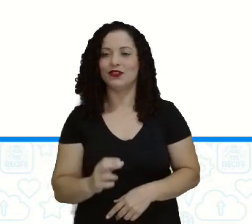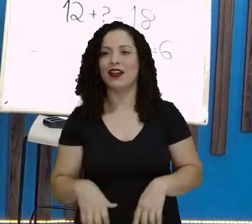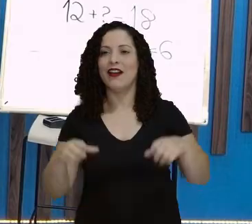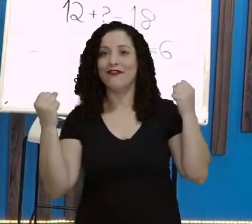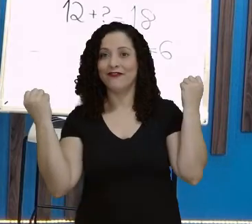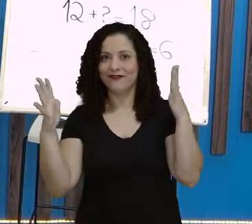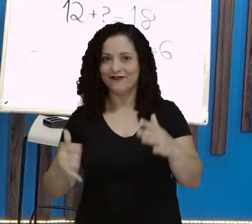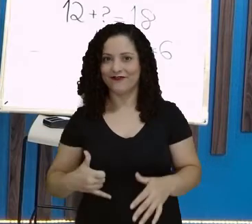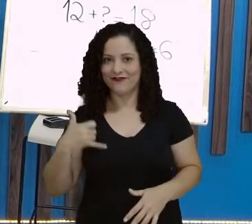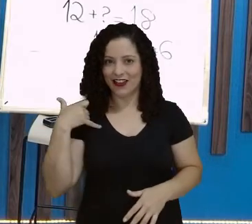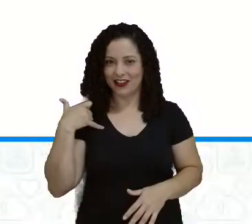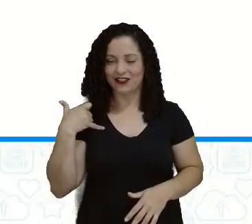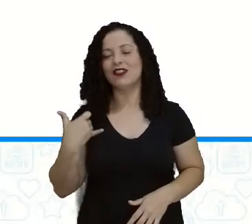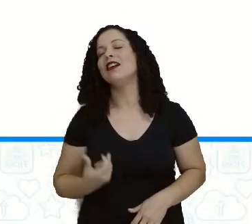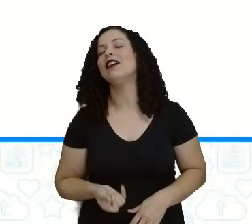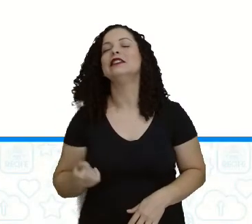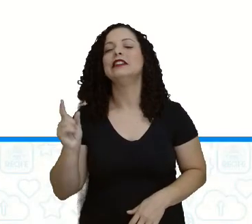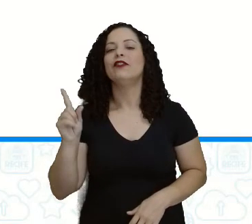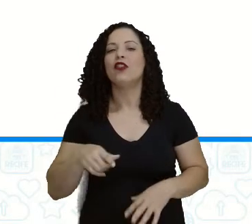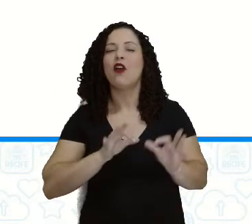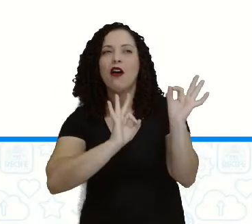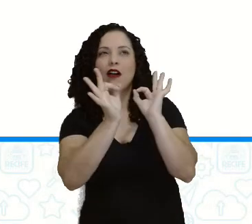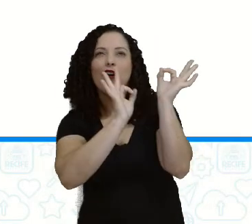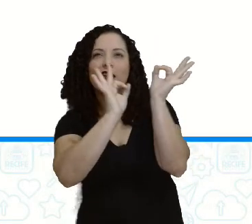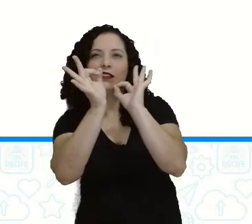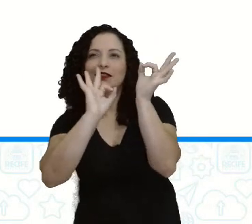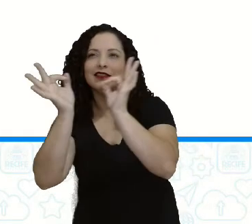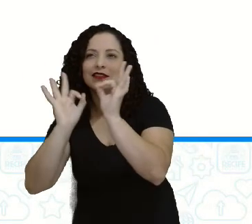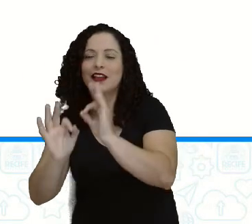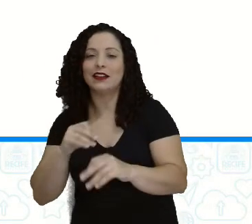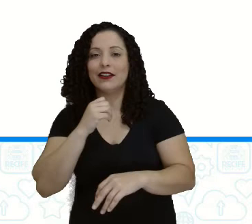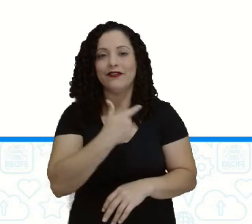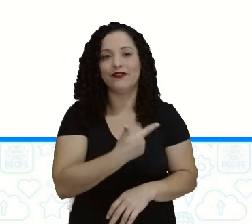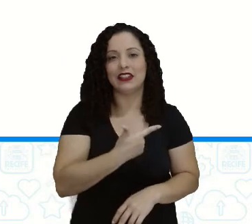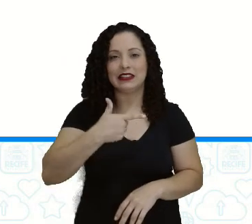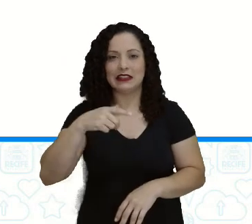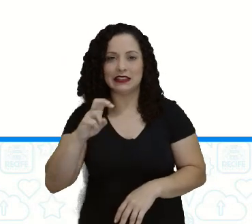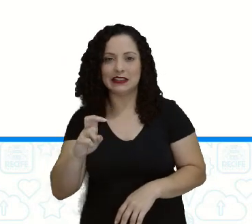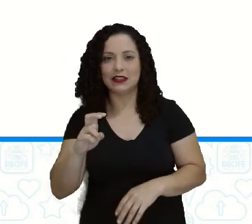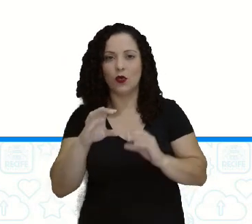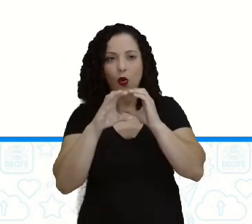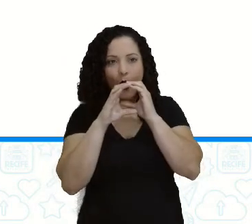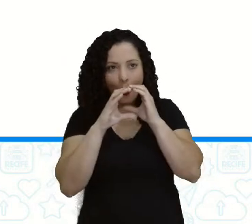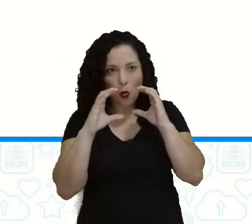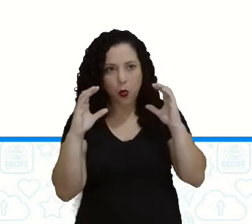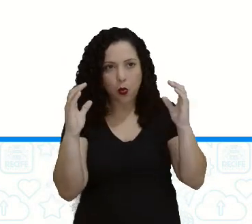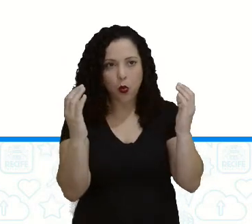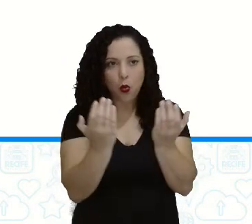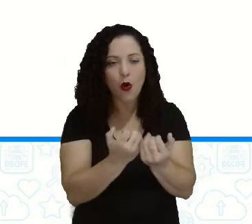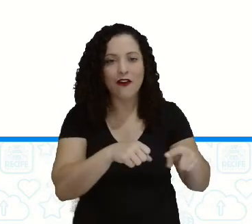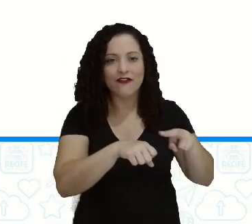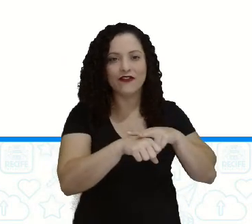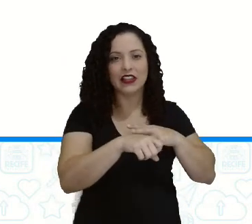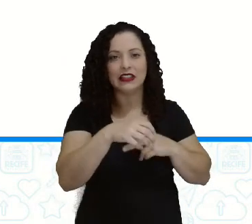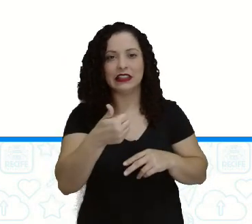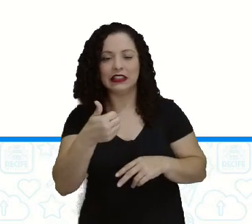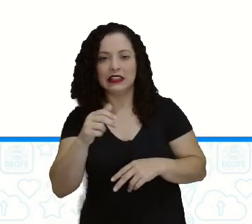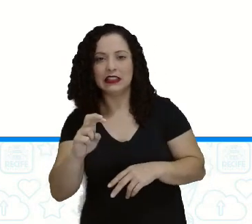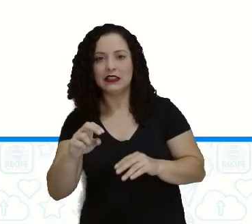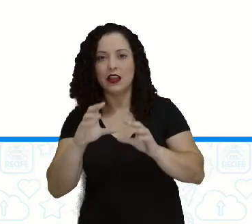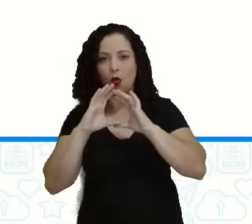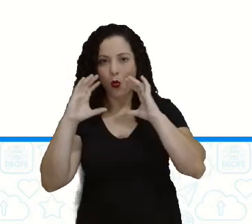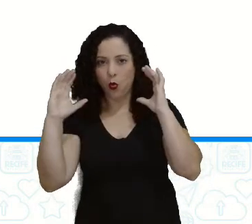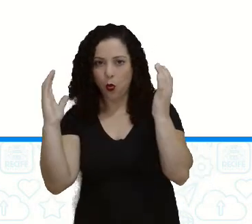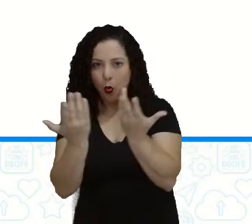de aniversário de Miguel foi decorada com 25 balões verdes, 15 balões laranjas e 40